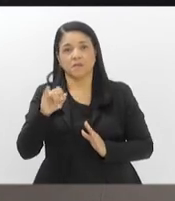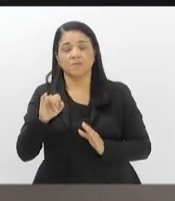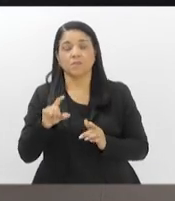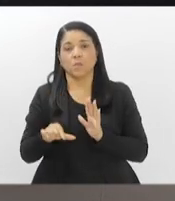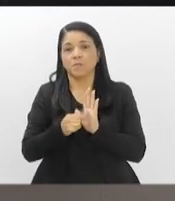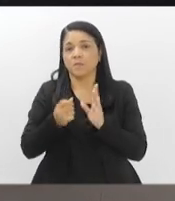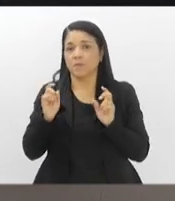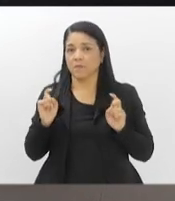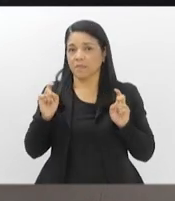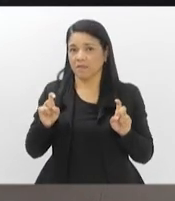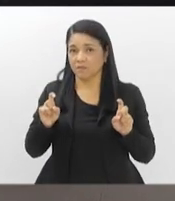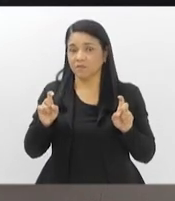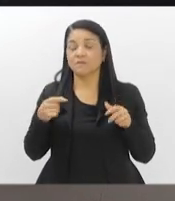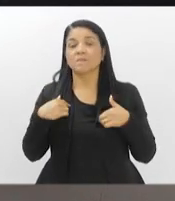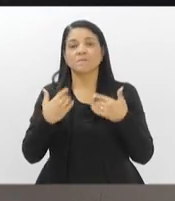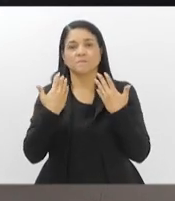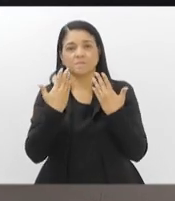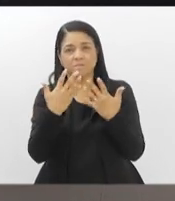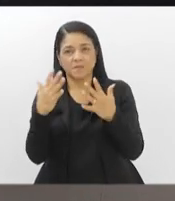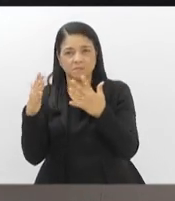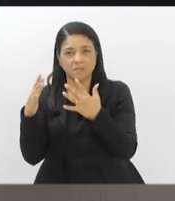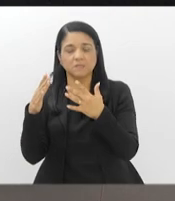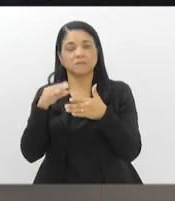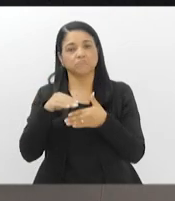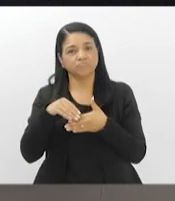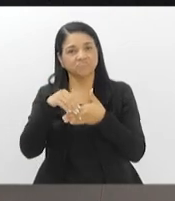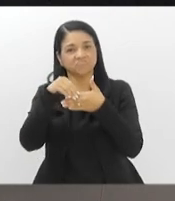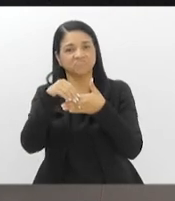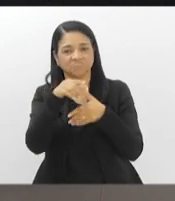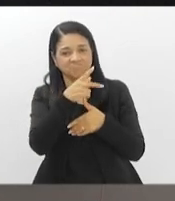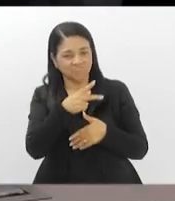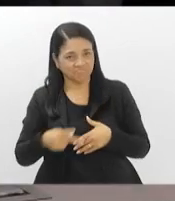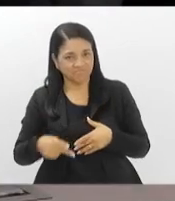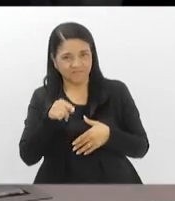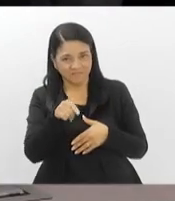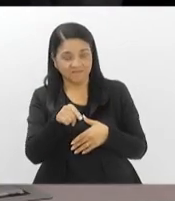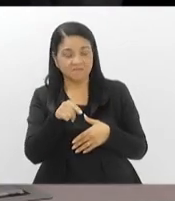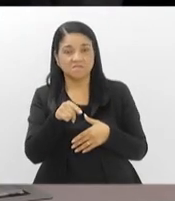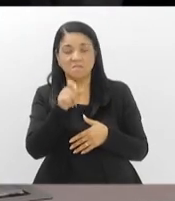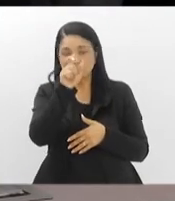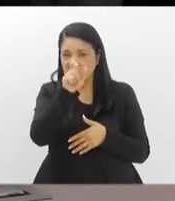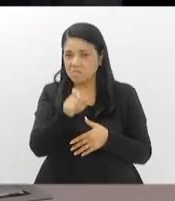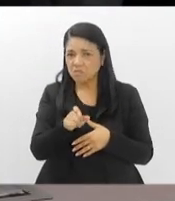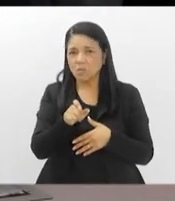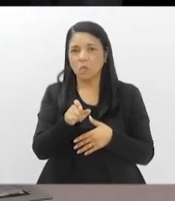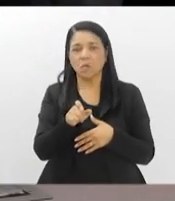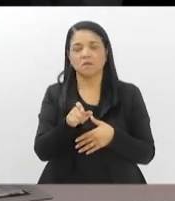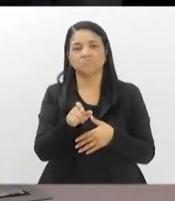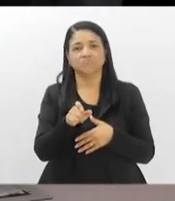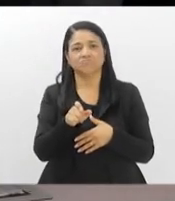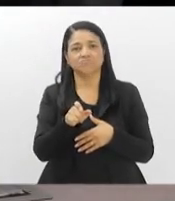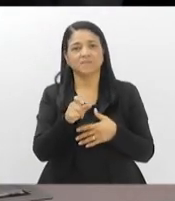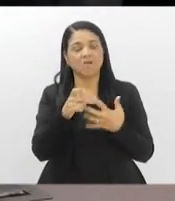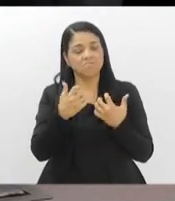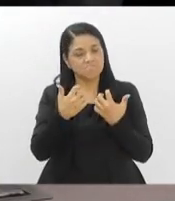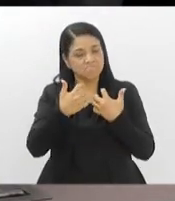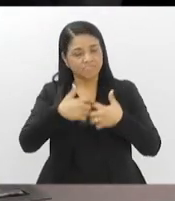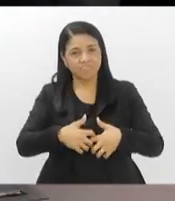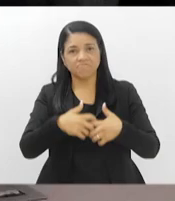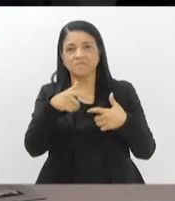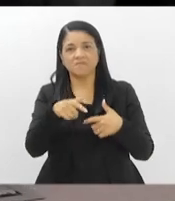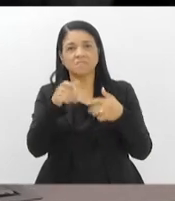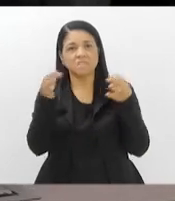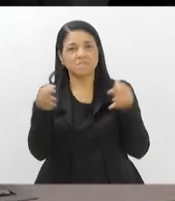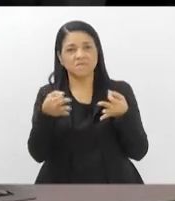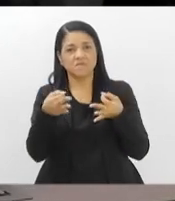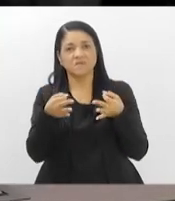e parabenizar toda sua condução eu acho que não teria a pessoa mais eh adequada mais perfeita para est